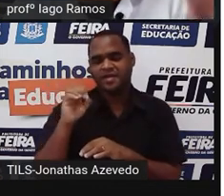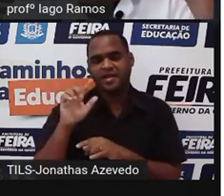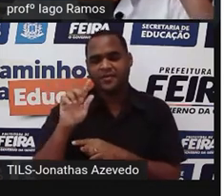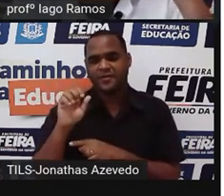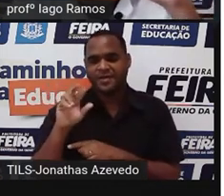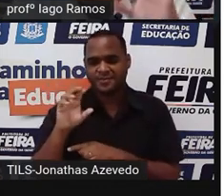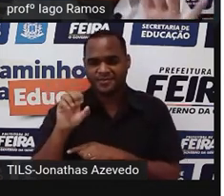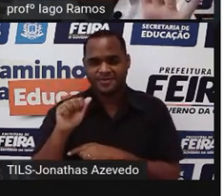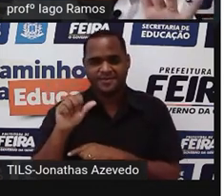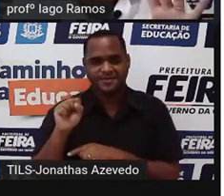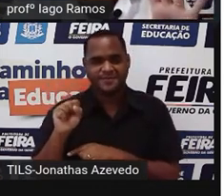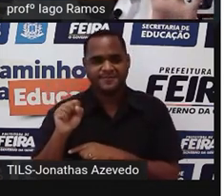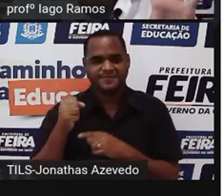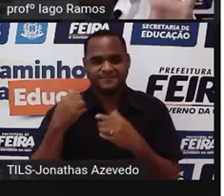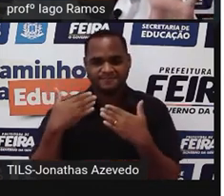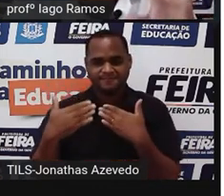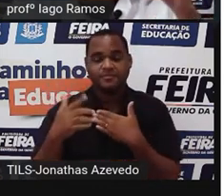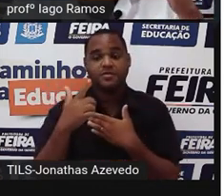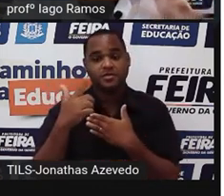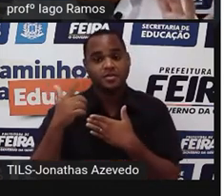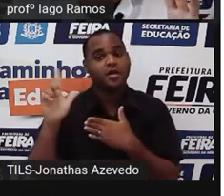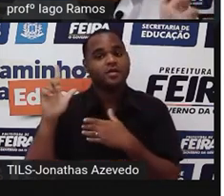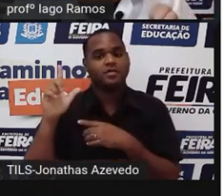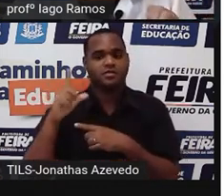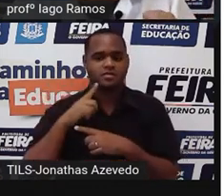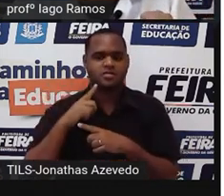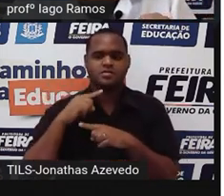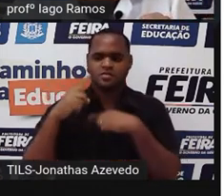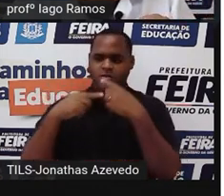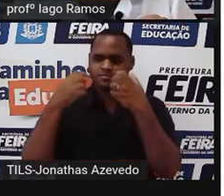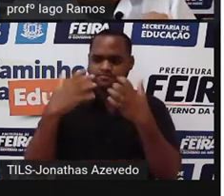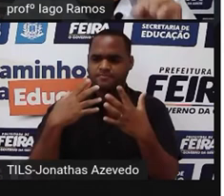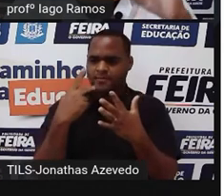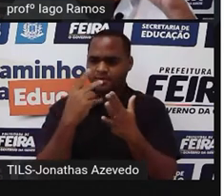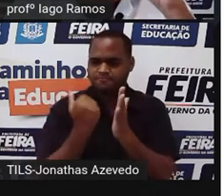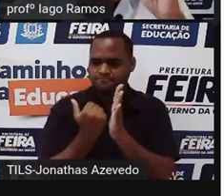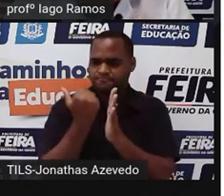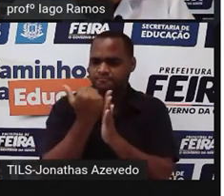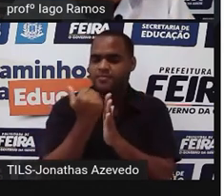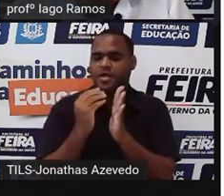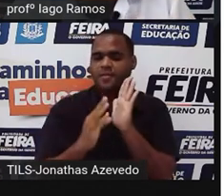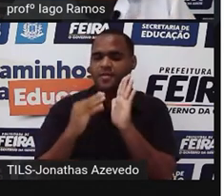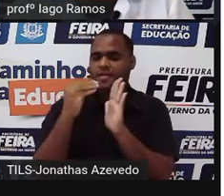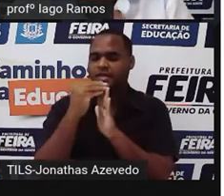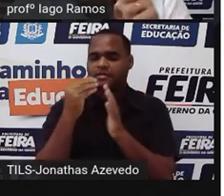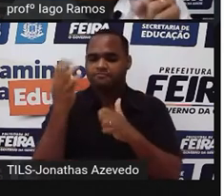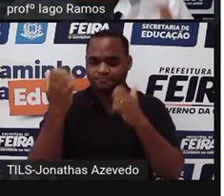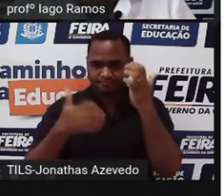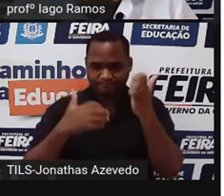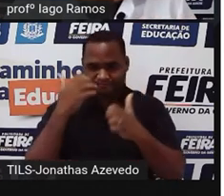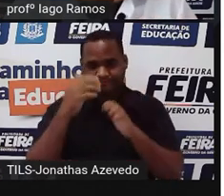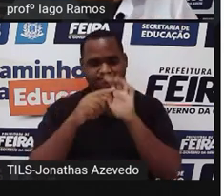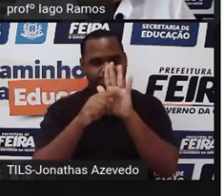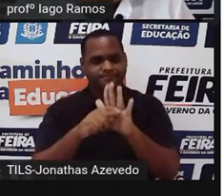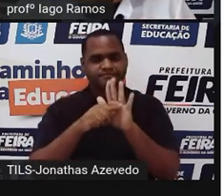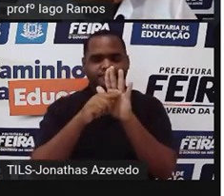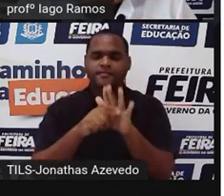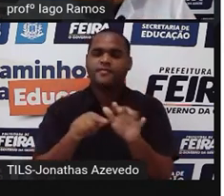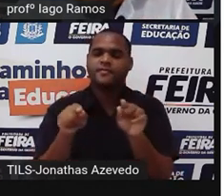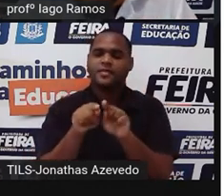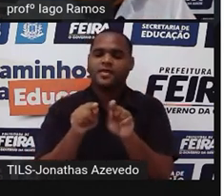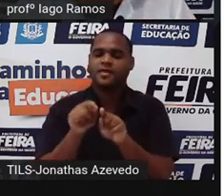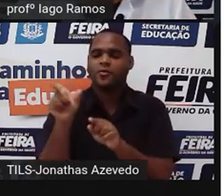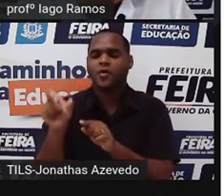bom? Próximas aulas aí, próxima aula a gente dá um pouco mais de detalhes sobre esse Teorema de Pitágoras e um pouquinho de quem